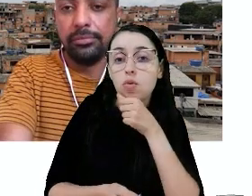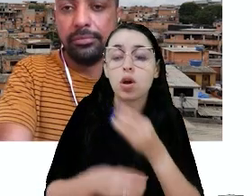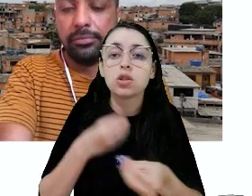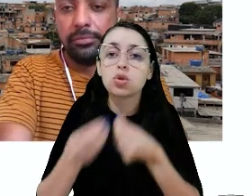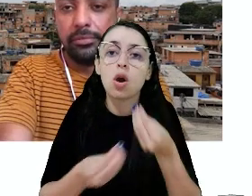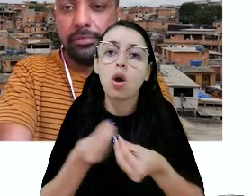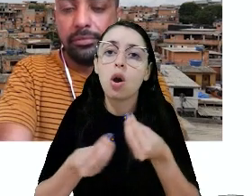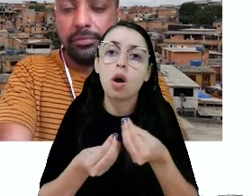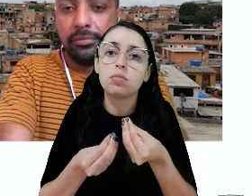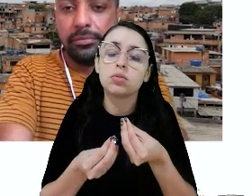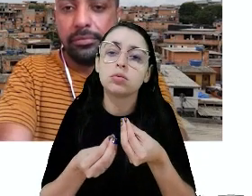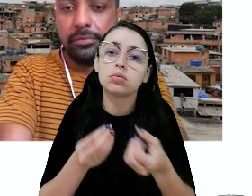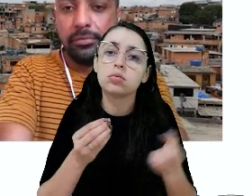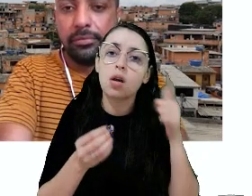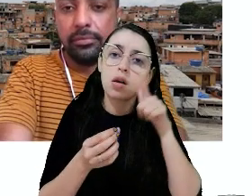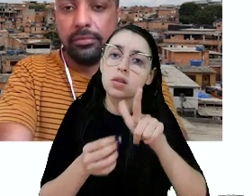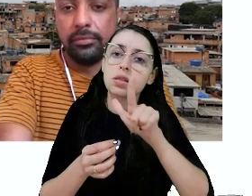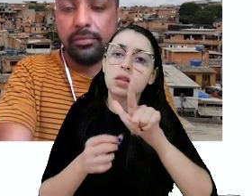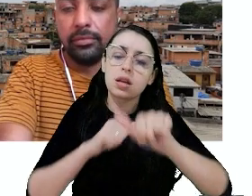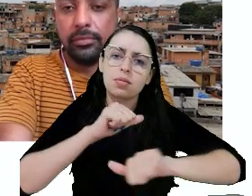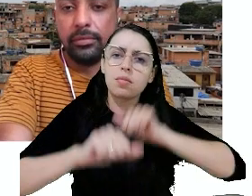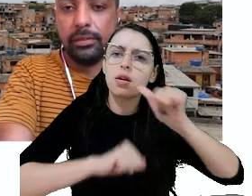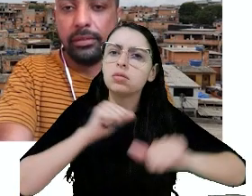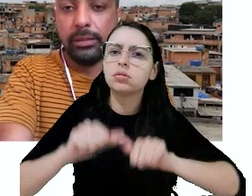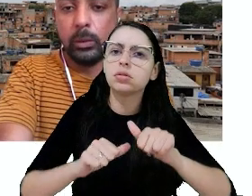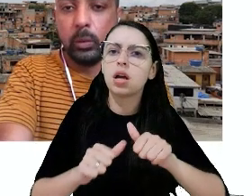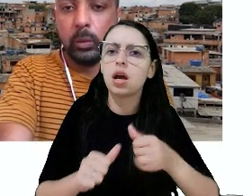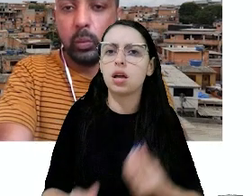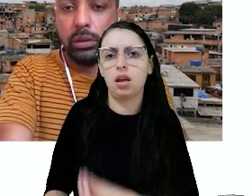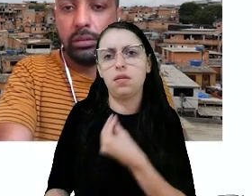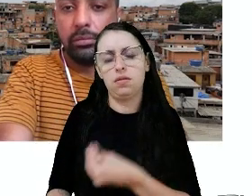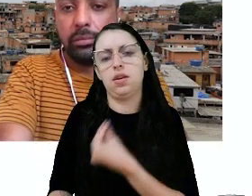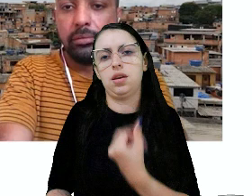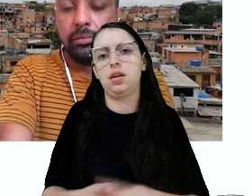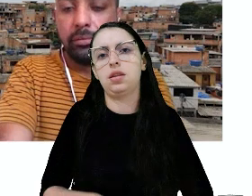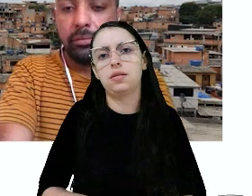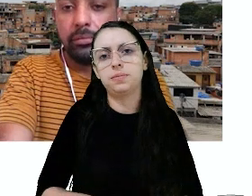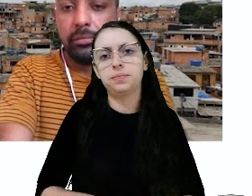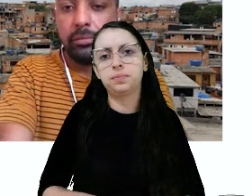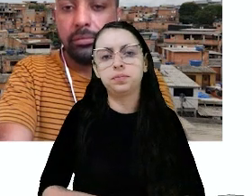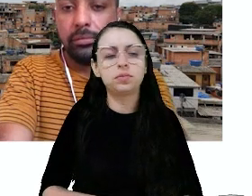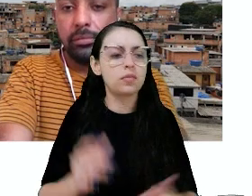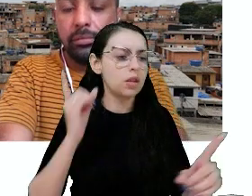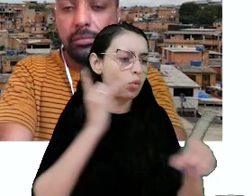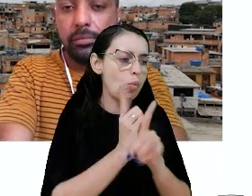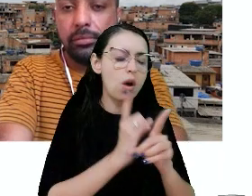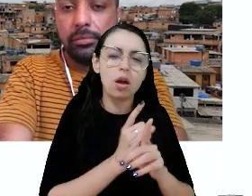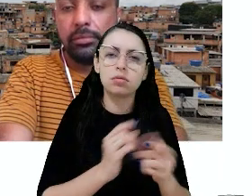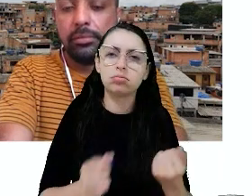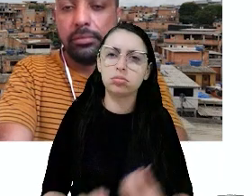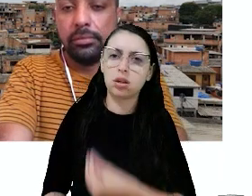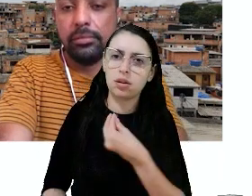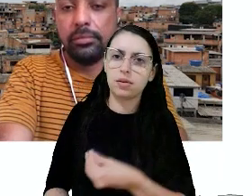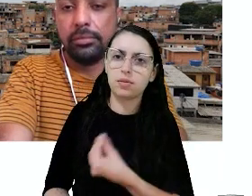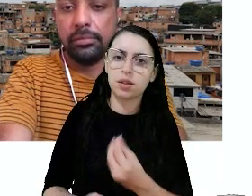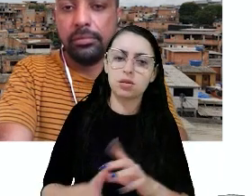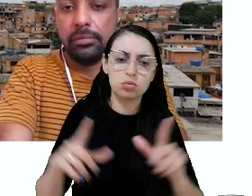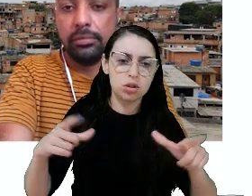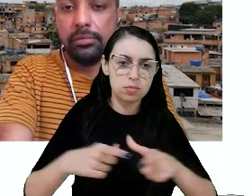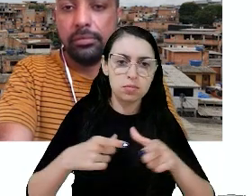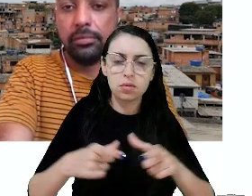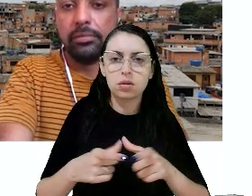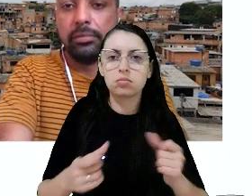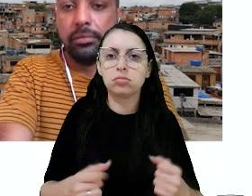avós, como elas conseguem driblar a realidade, encontrar dentro dessa dura